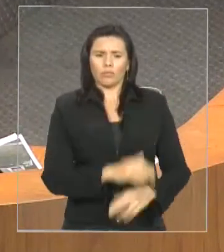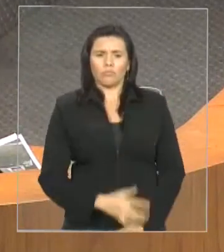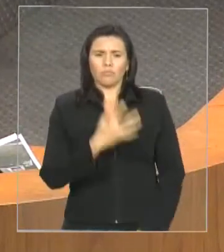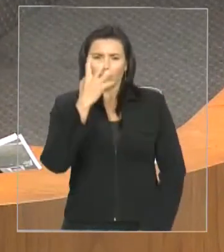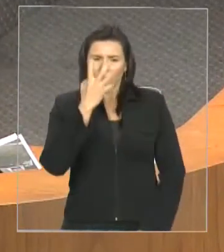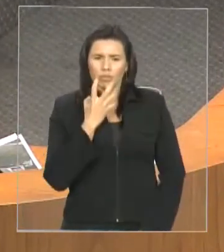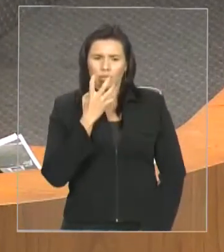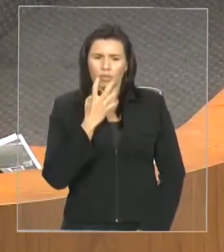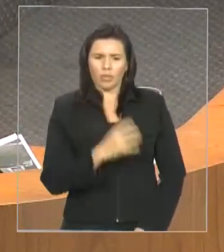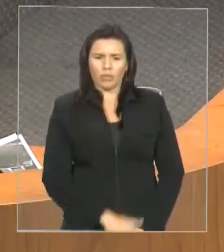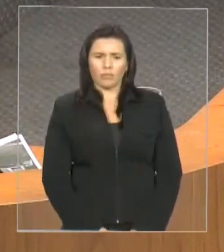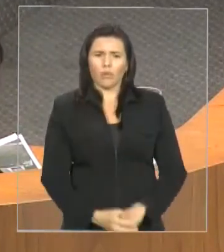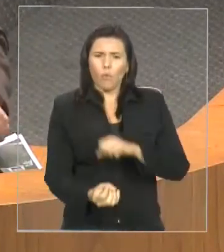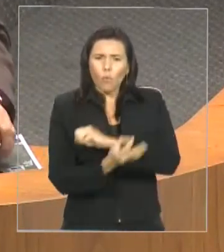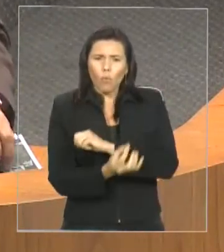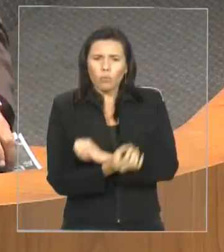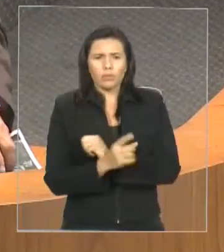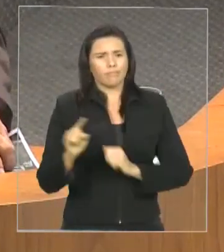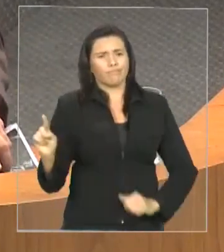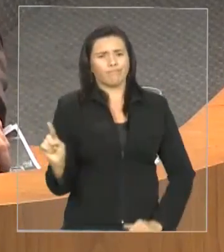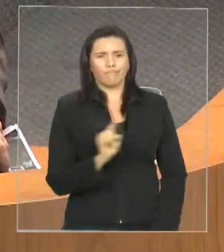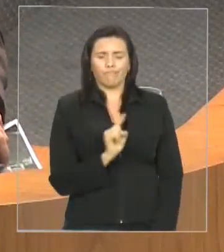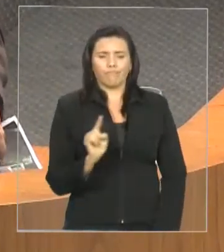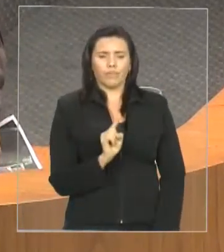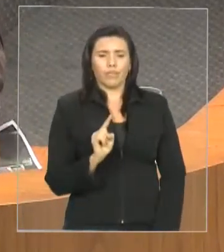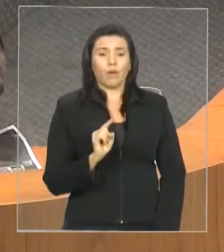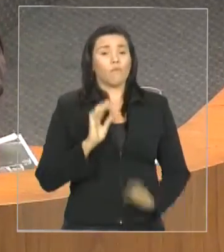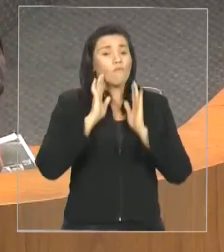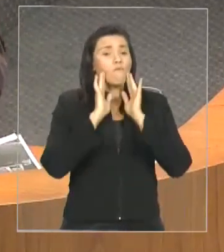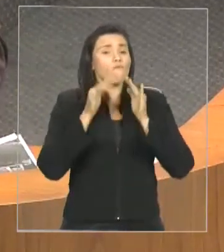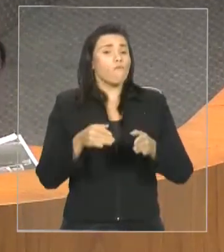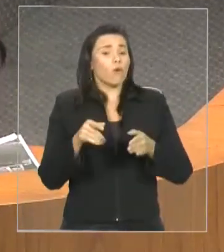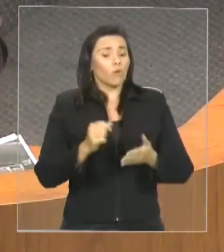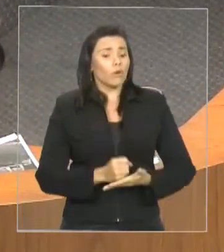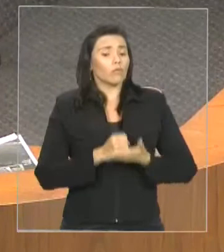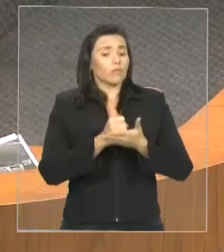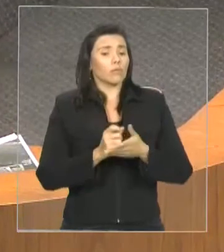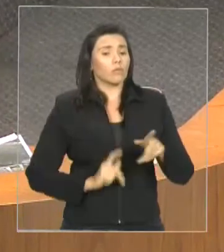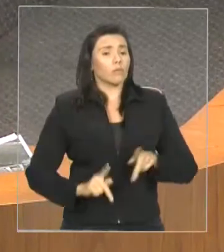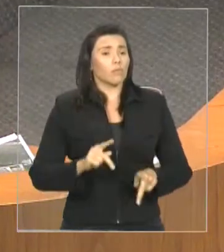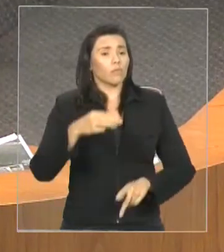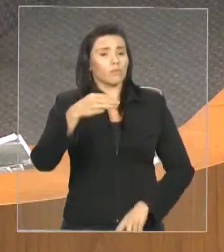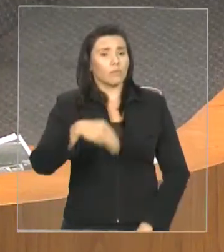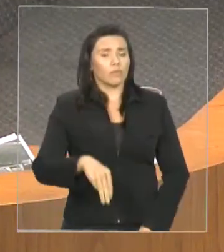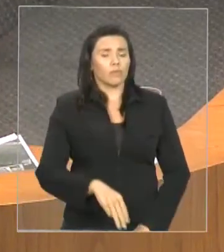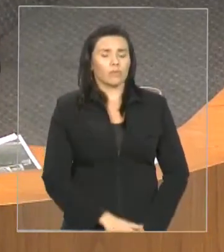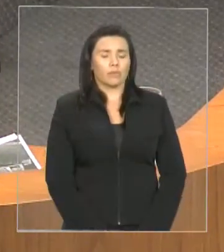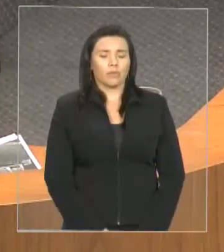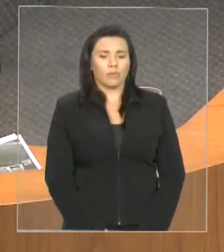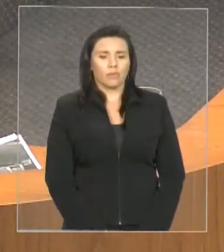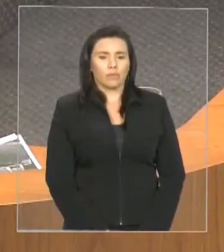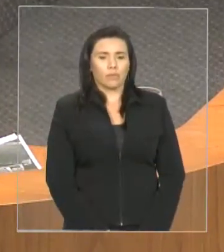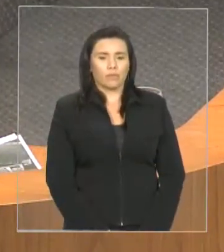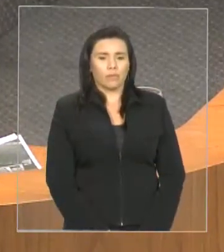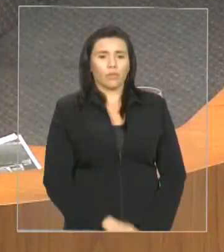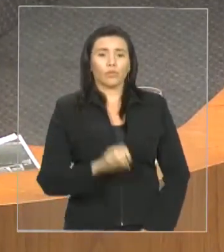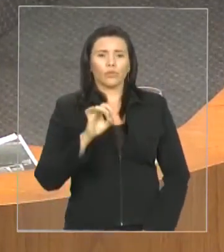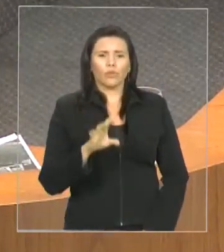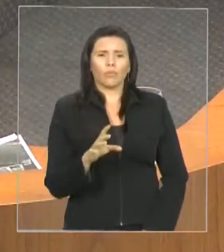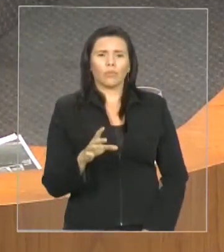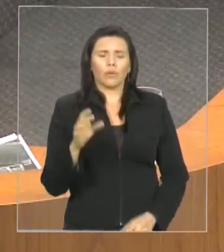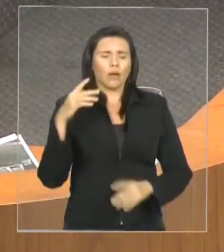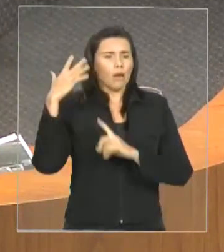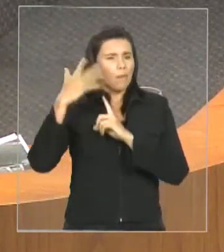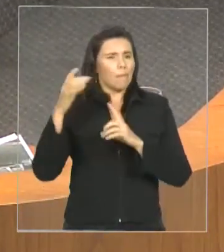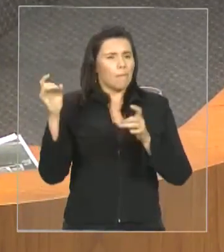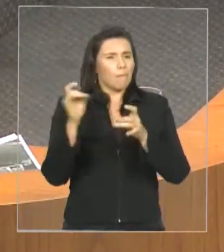vícios e com olhar voltado para a população do Estado do Maranhão. E só para concluir, eu quero dizer para a população do